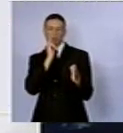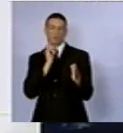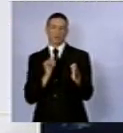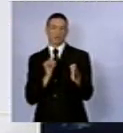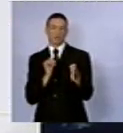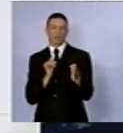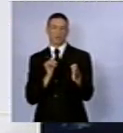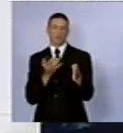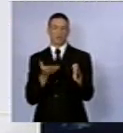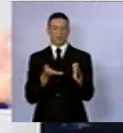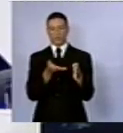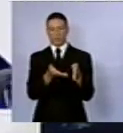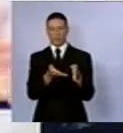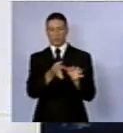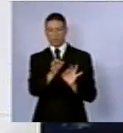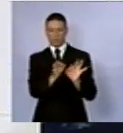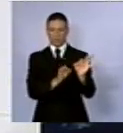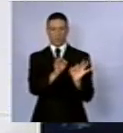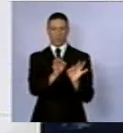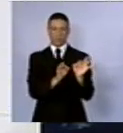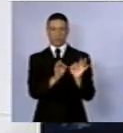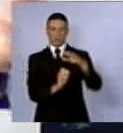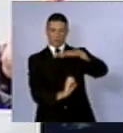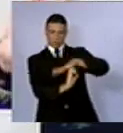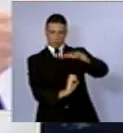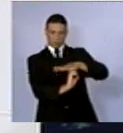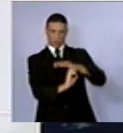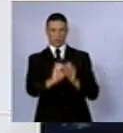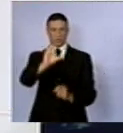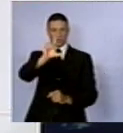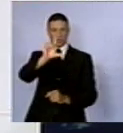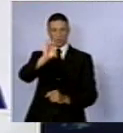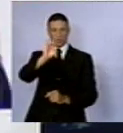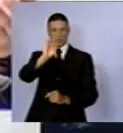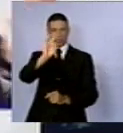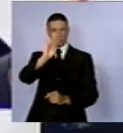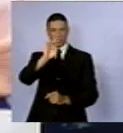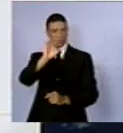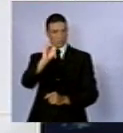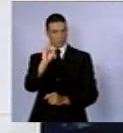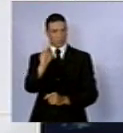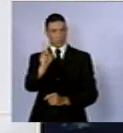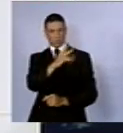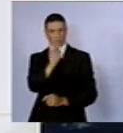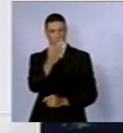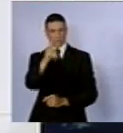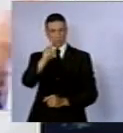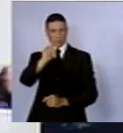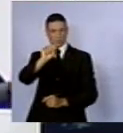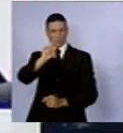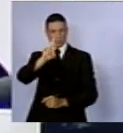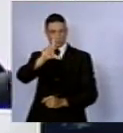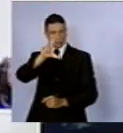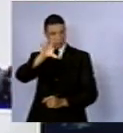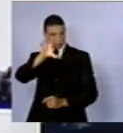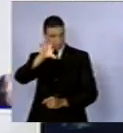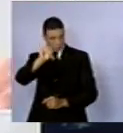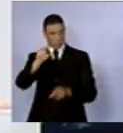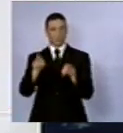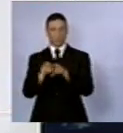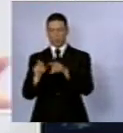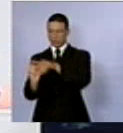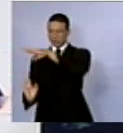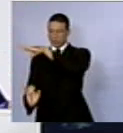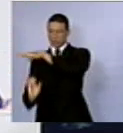uma parte para que a eletropaulo agora também agregada pelo o setor energético do